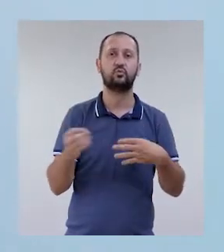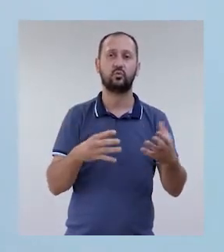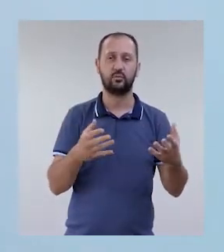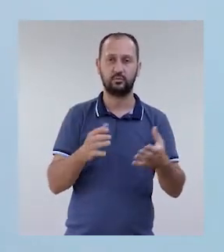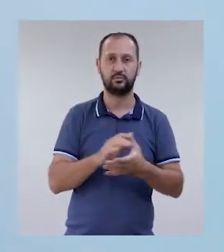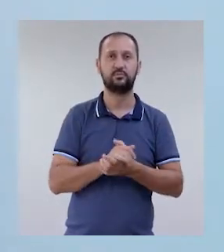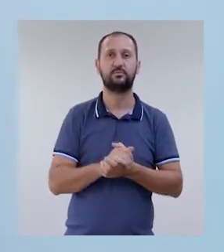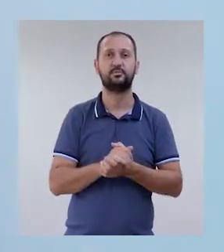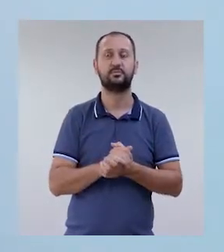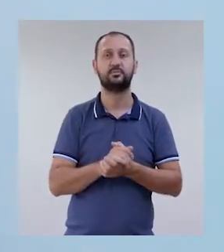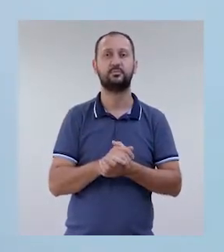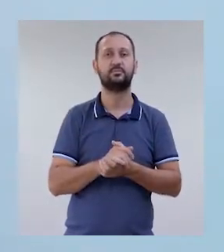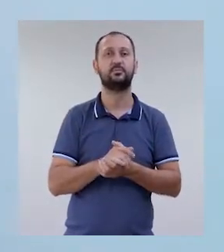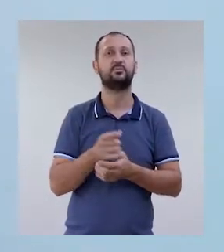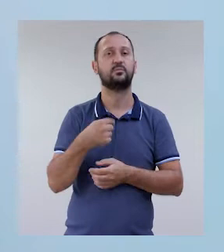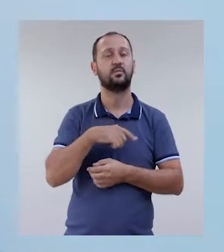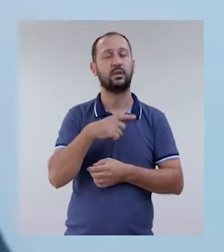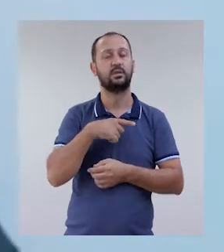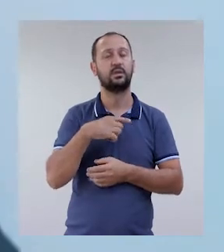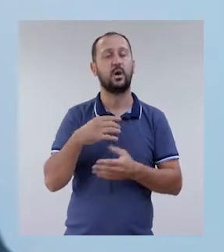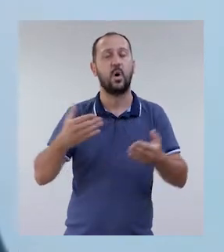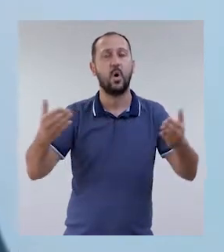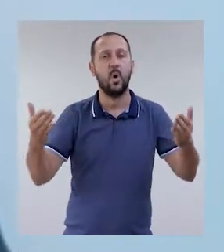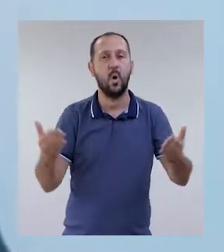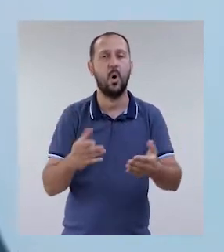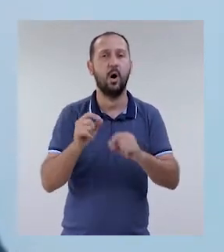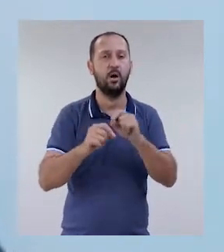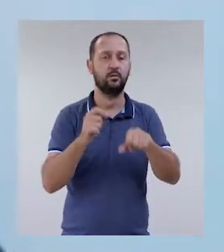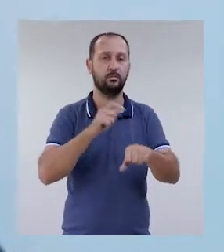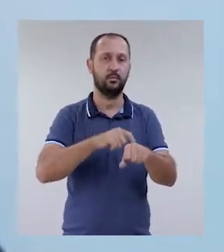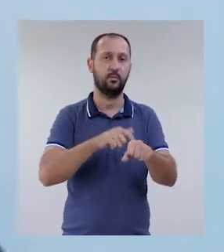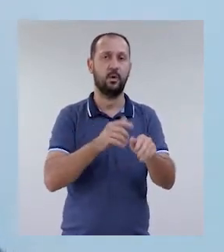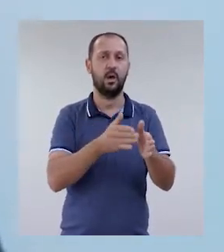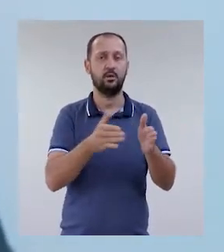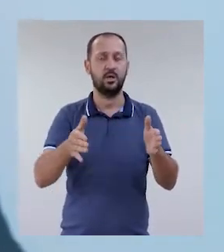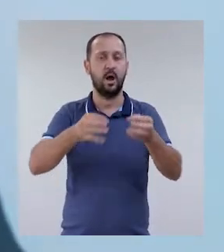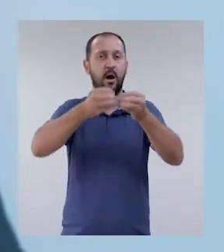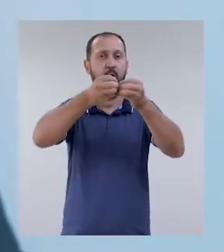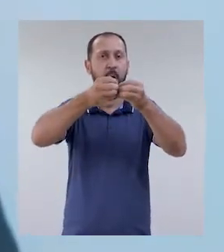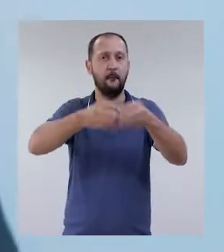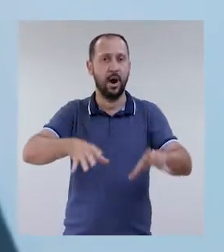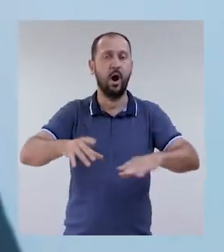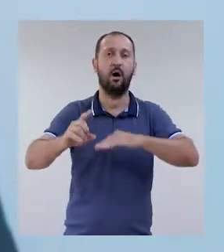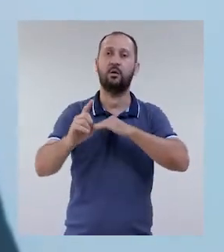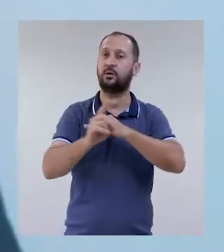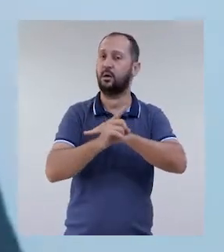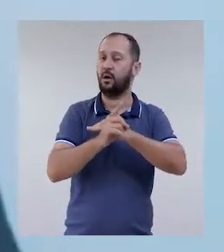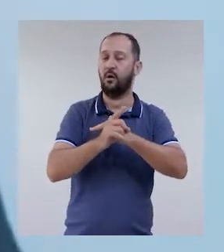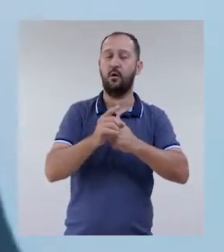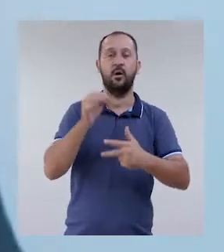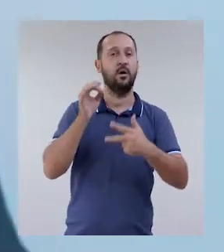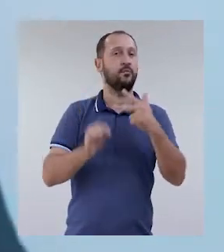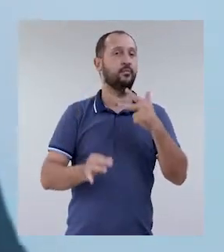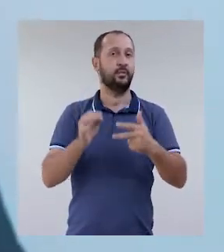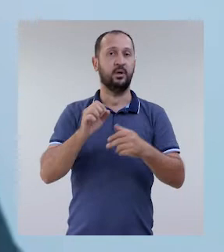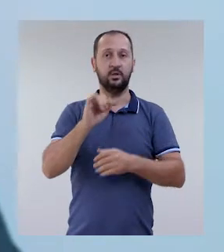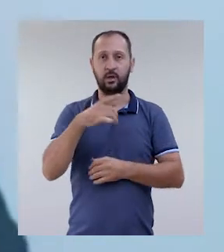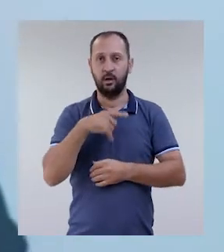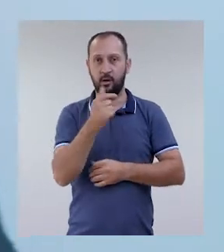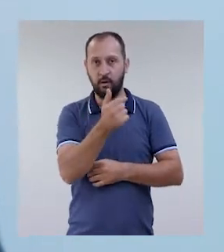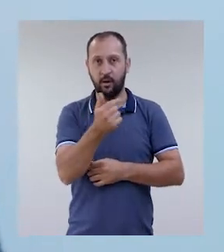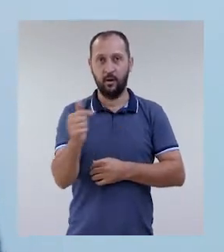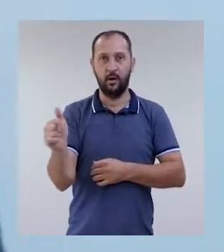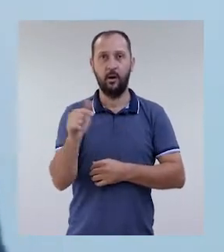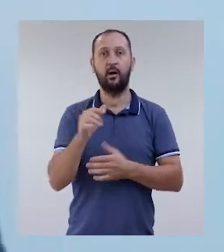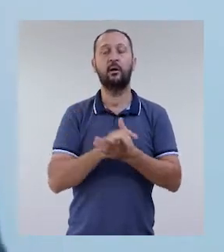inovações, nós estaríamos num caminho de absoluto prejuízo na prestação jurisdicional. Se a gente